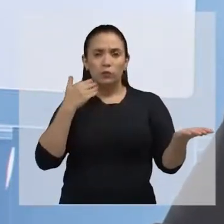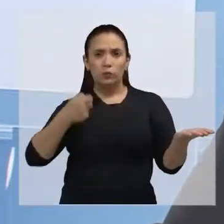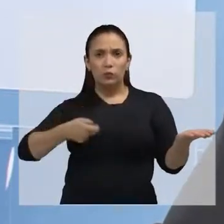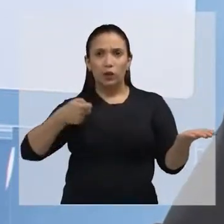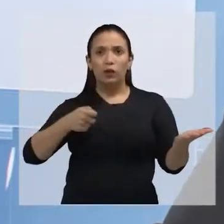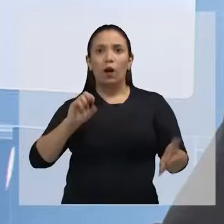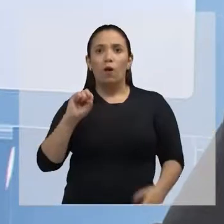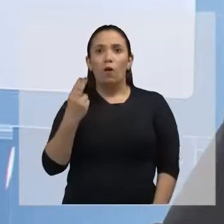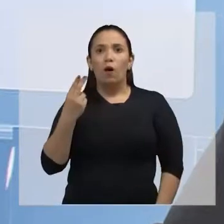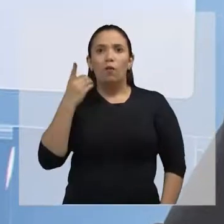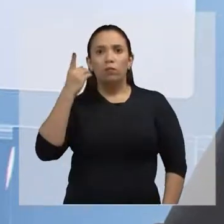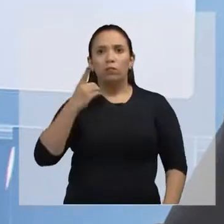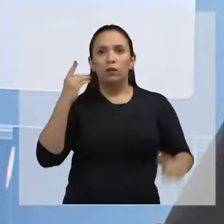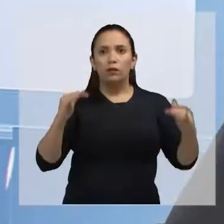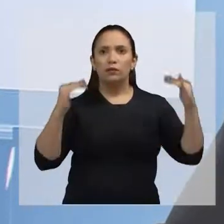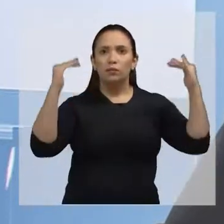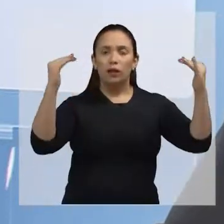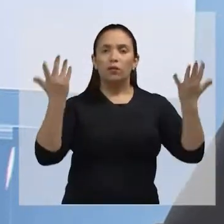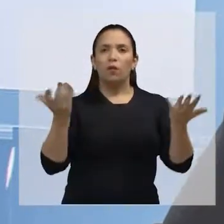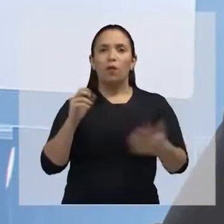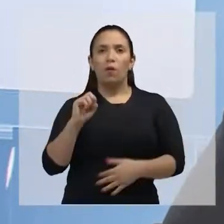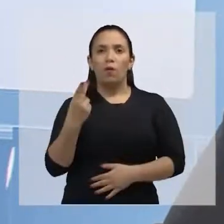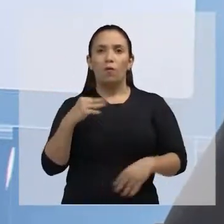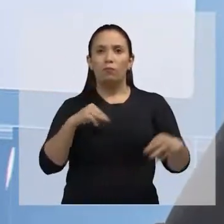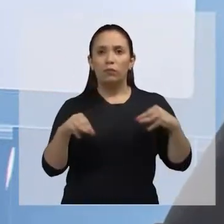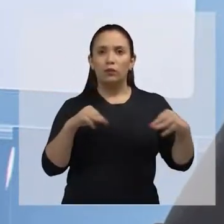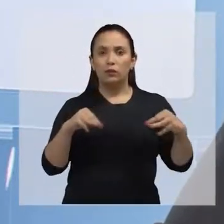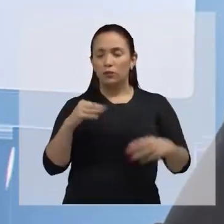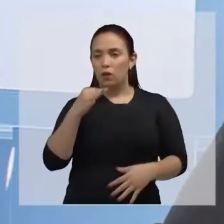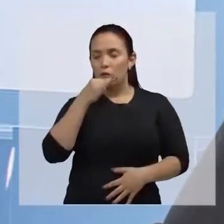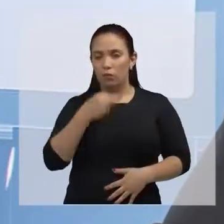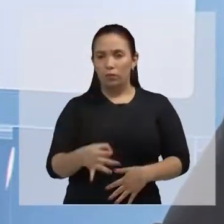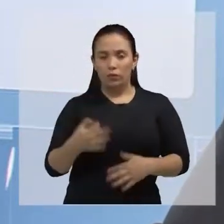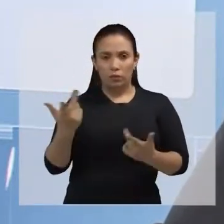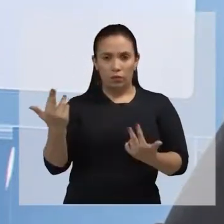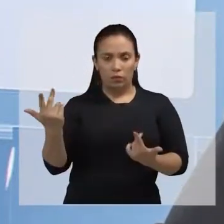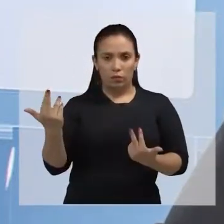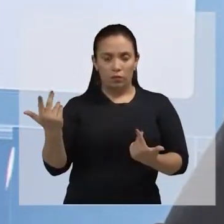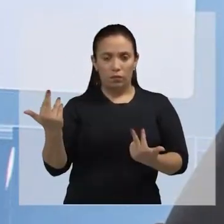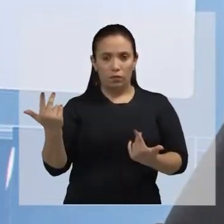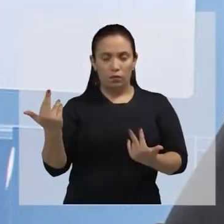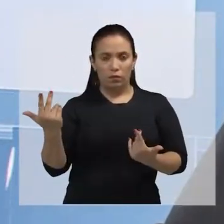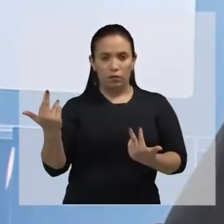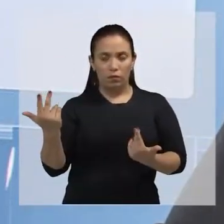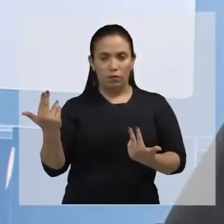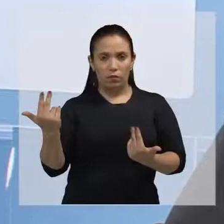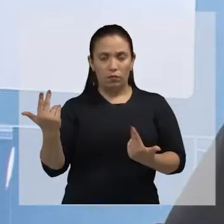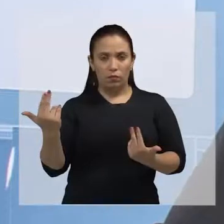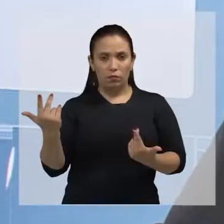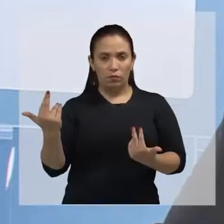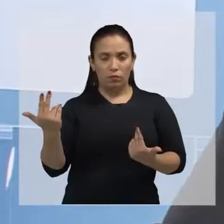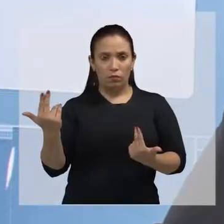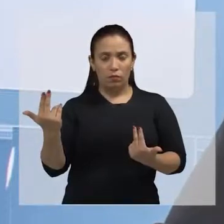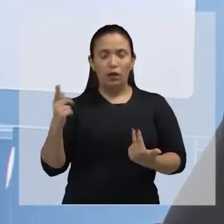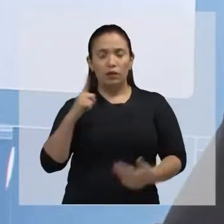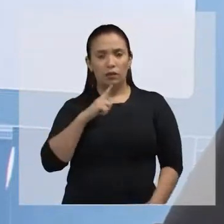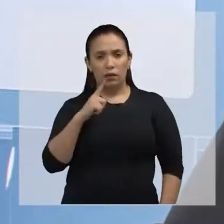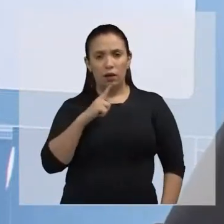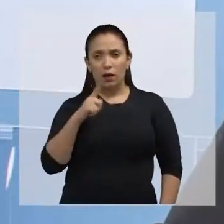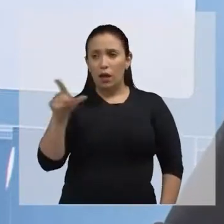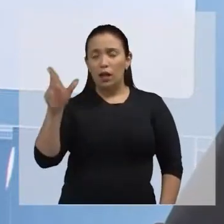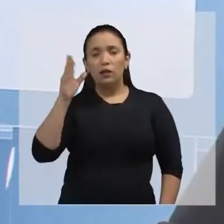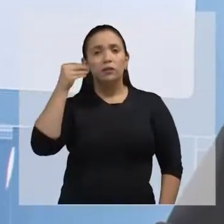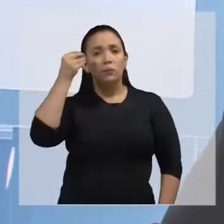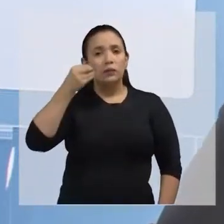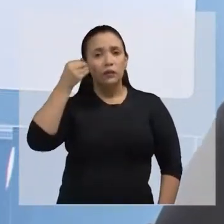ou a um desembargador, ou a um ministro que pensa igual a mim, então nem eu, nem o desembargador, nem o ministro, que tem notável saber